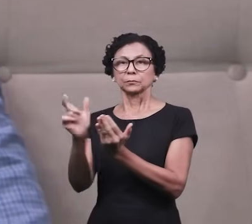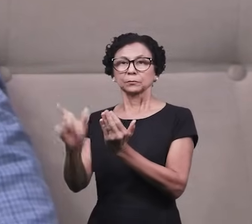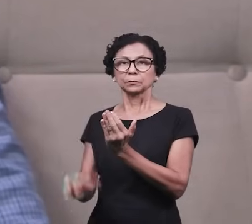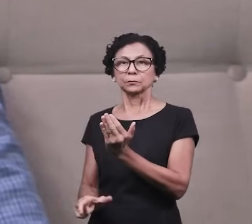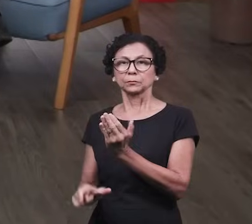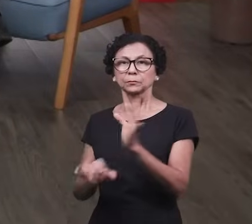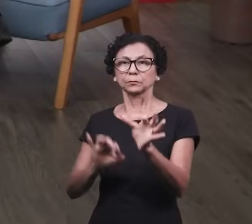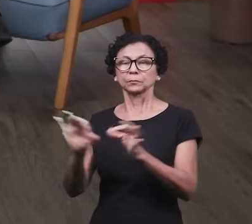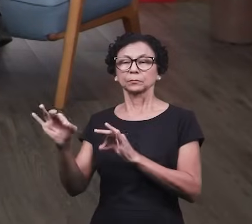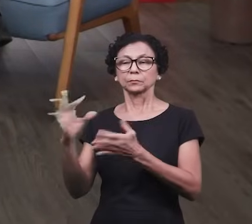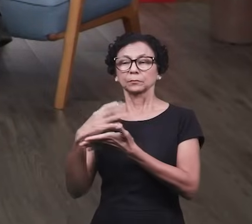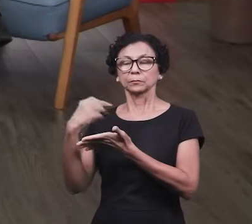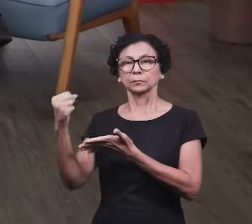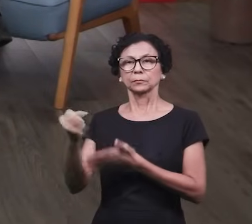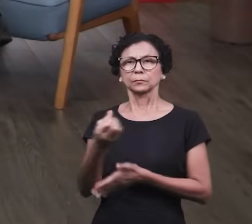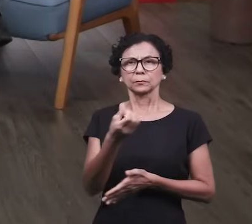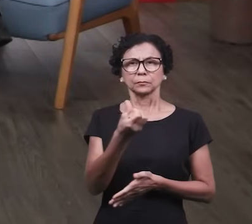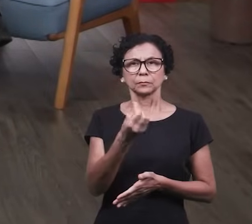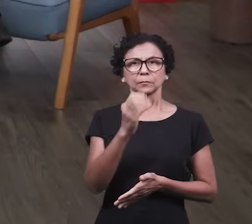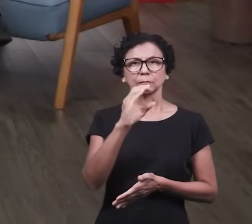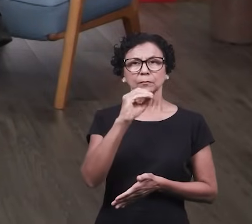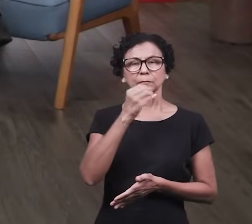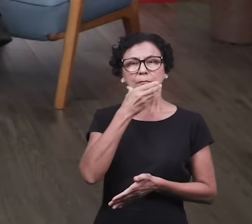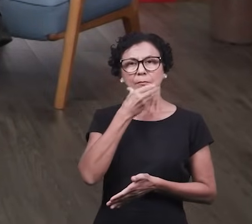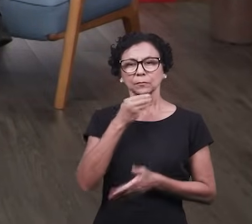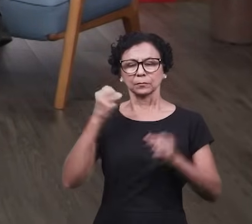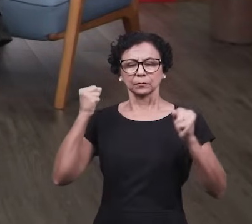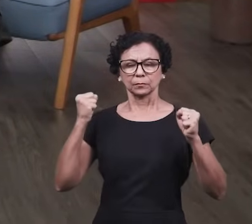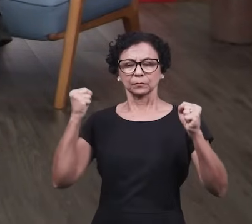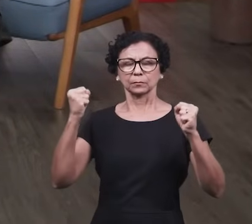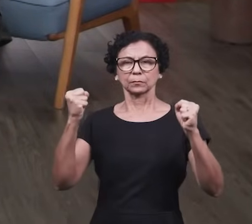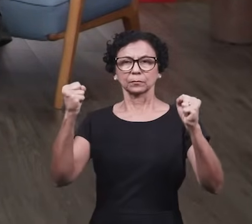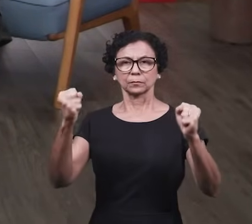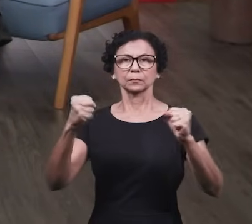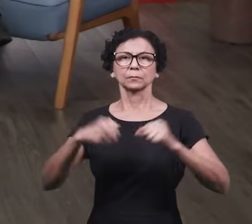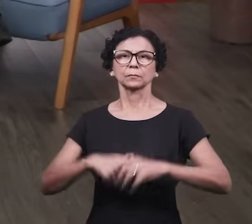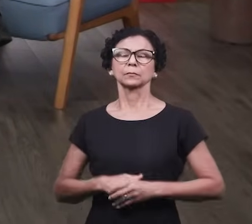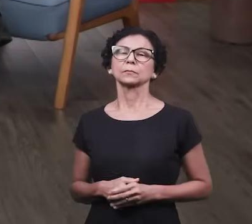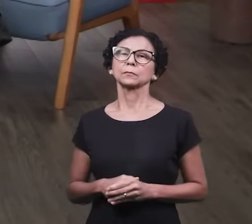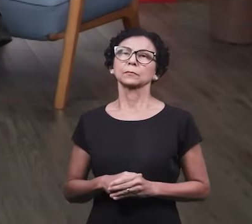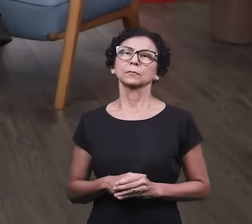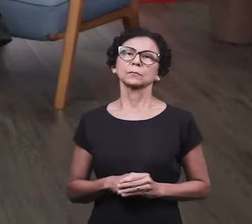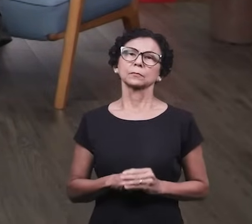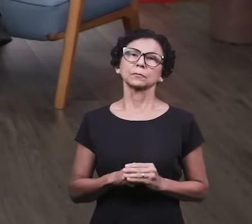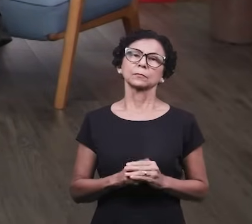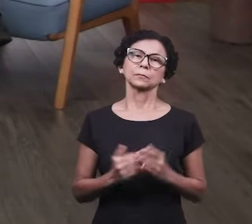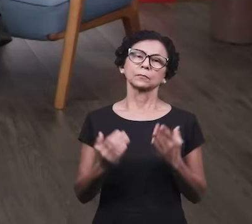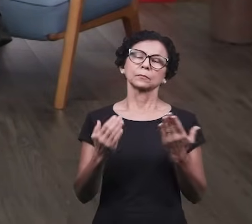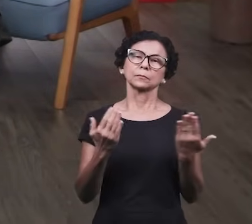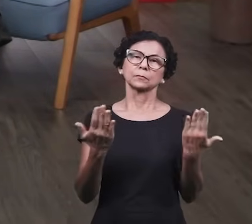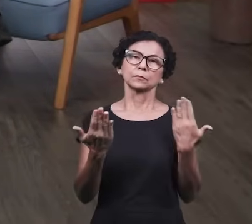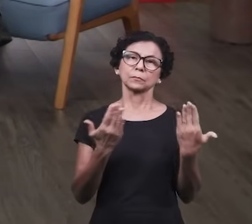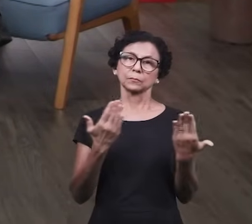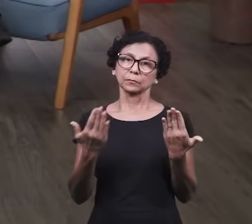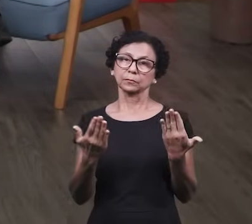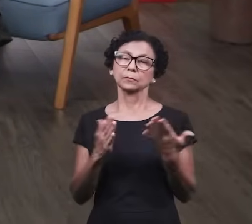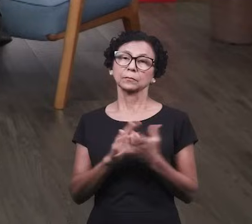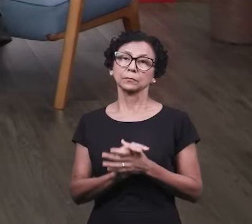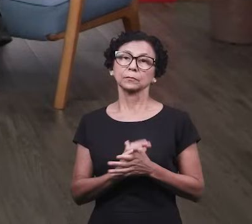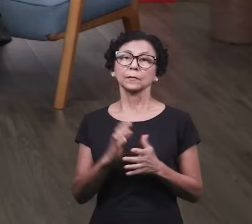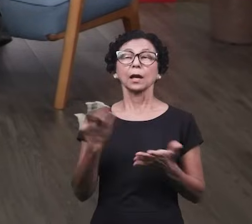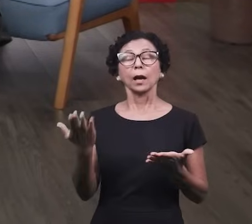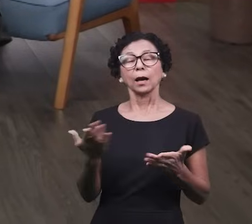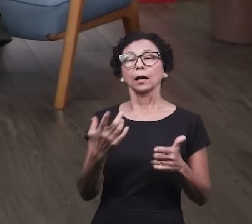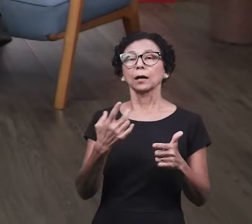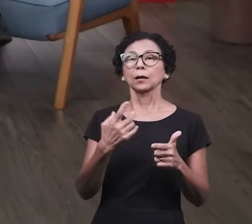arrebatamento, Sérgio. Então, esses 60 valentes tipificam, juntamente com o rei Salomão, que